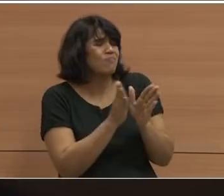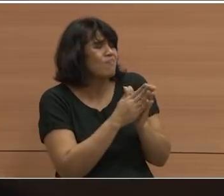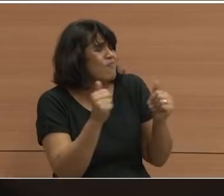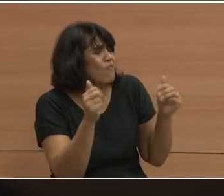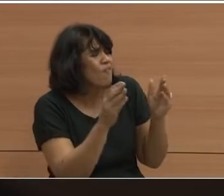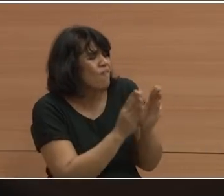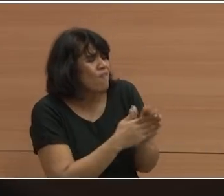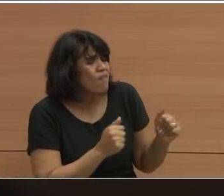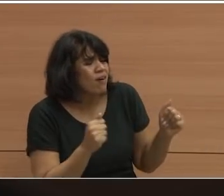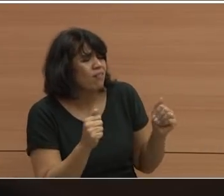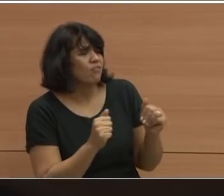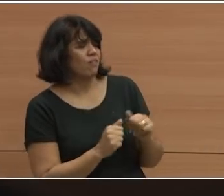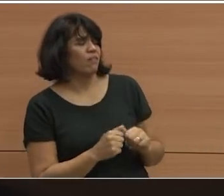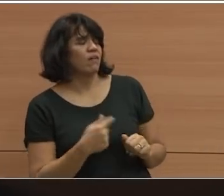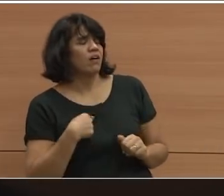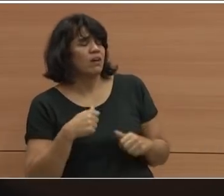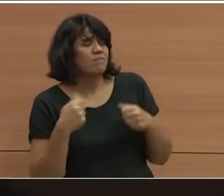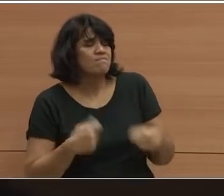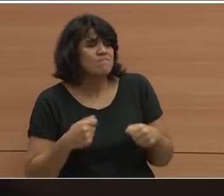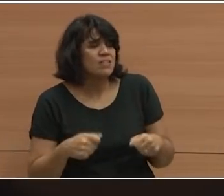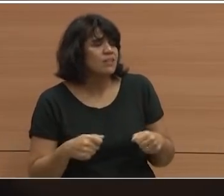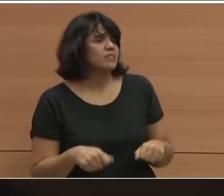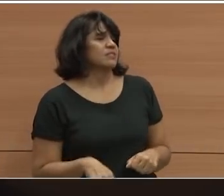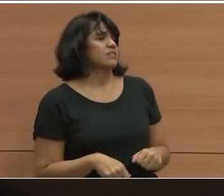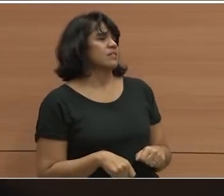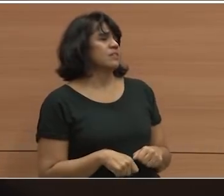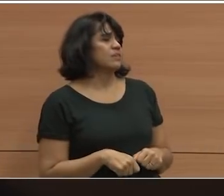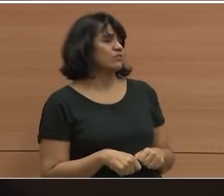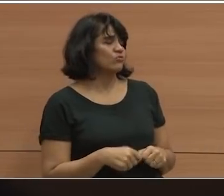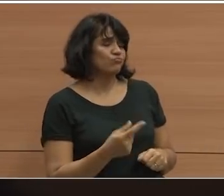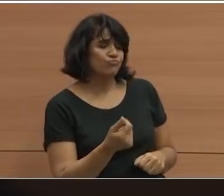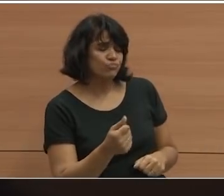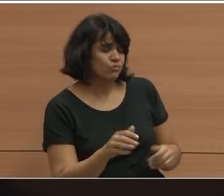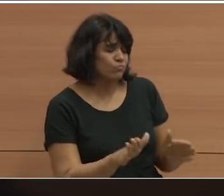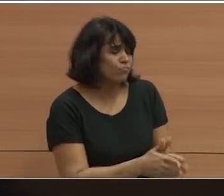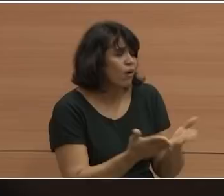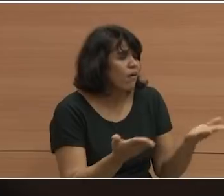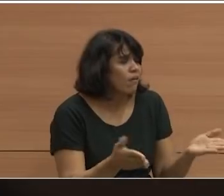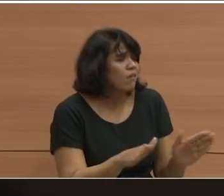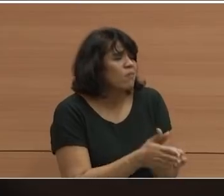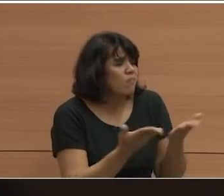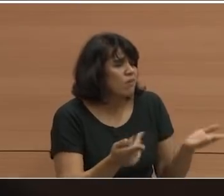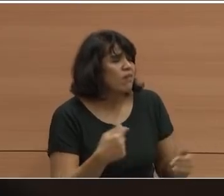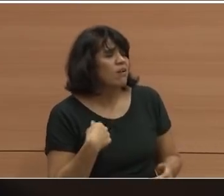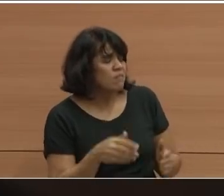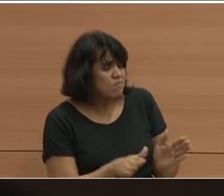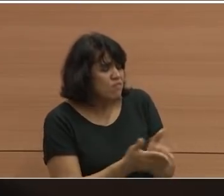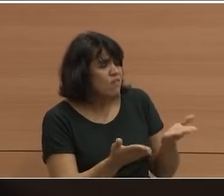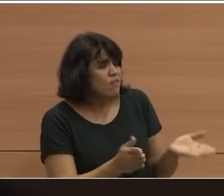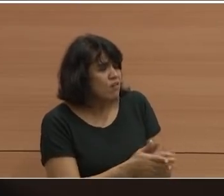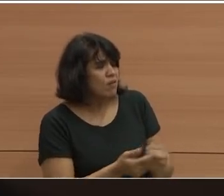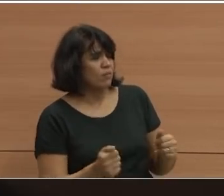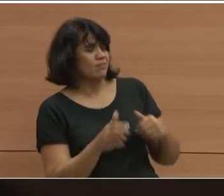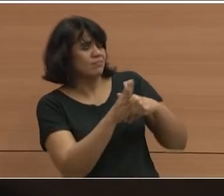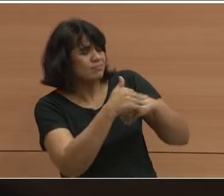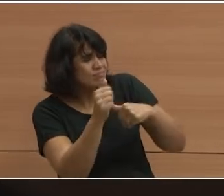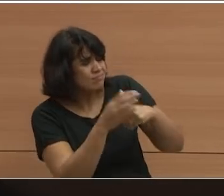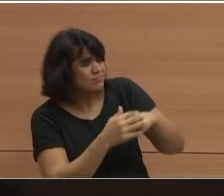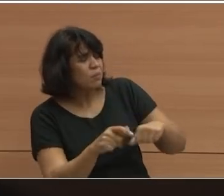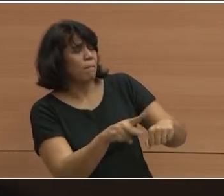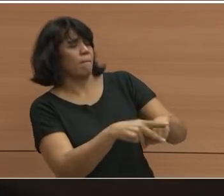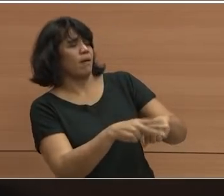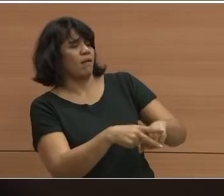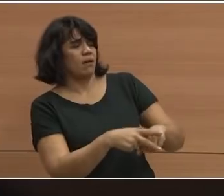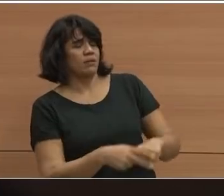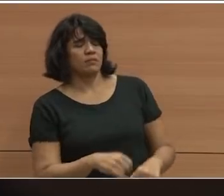esmola. Pedro, fitando juntamente com João, disse: olha para nós. Ele os olhou atentamente, esperando receber alguma coisa. Pedro,